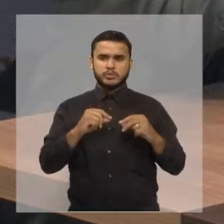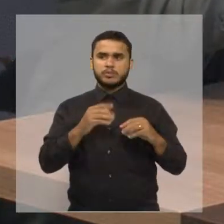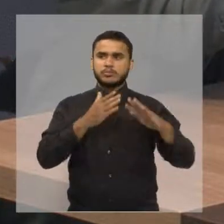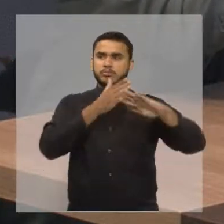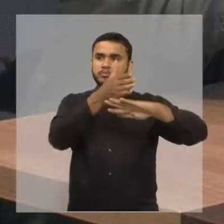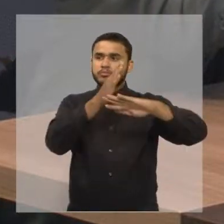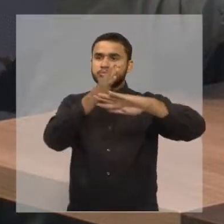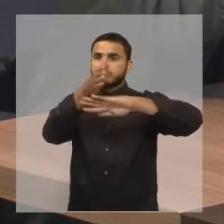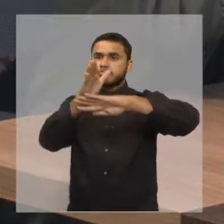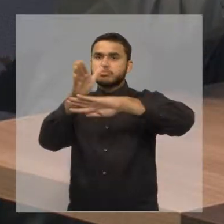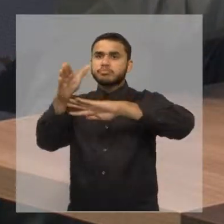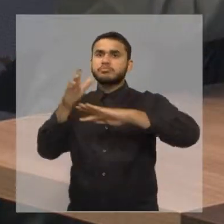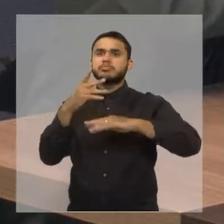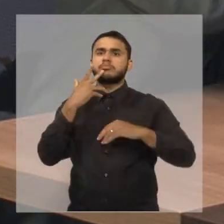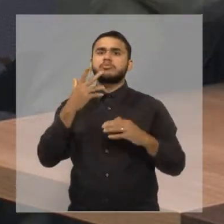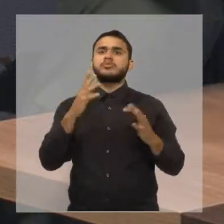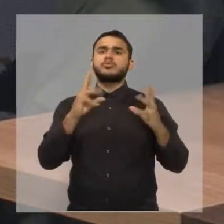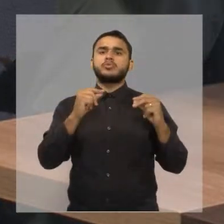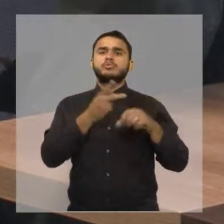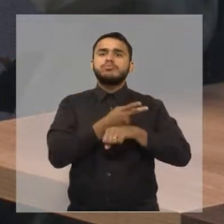áreas empobrecidas.